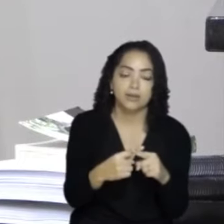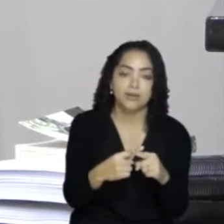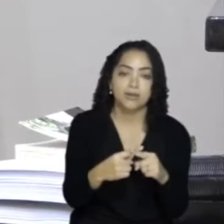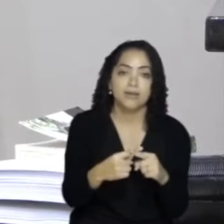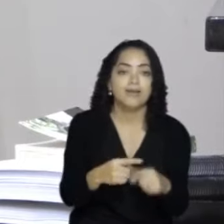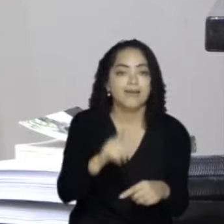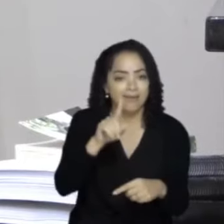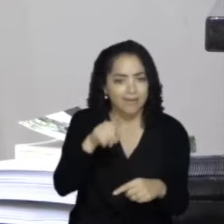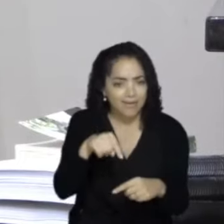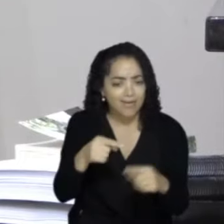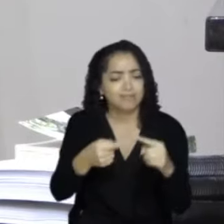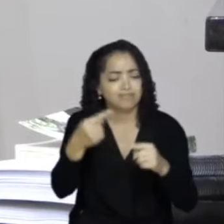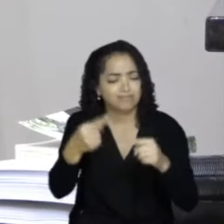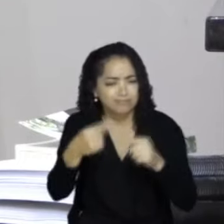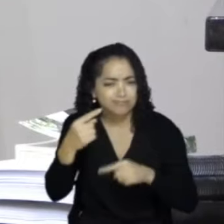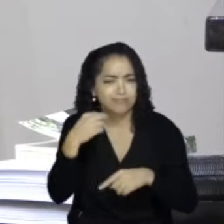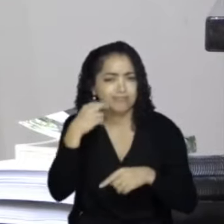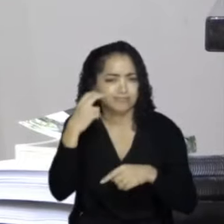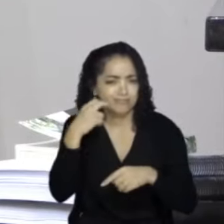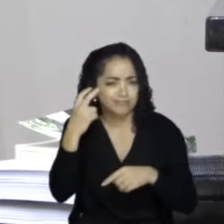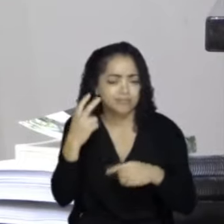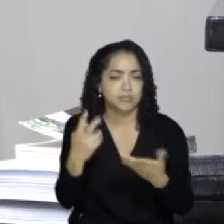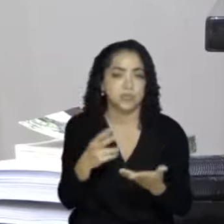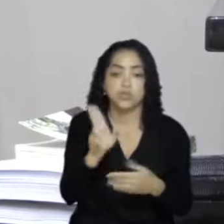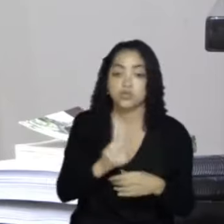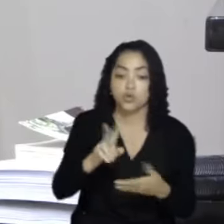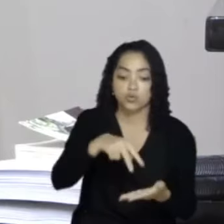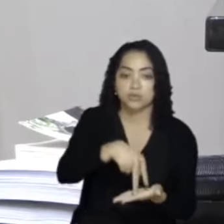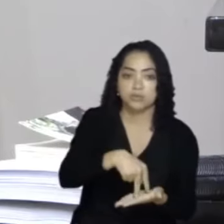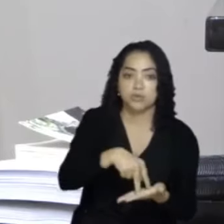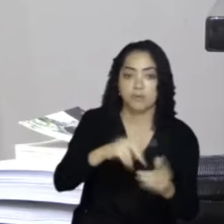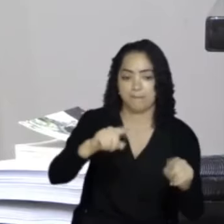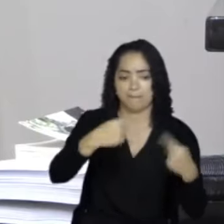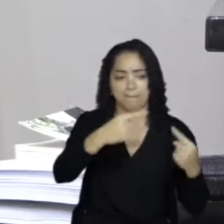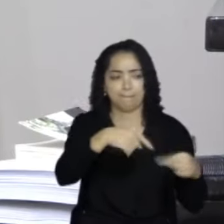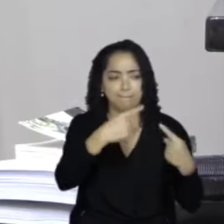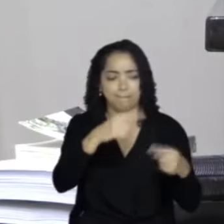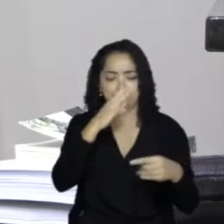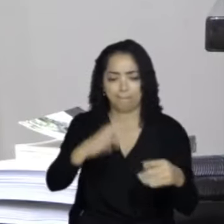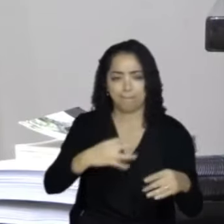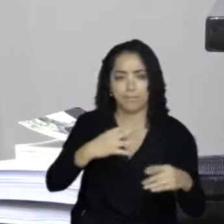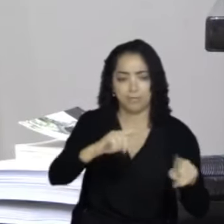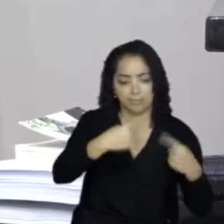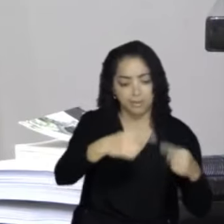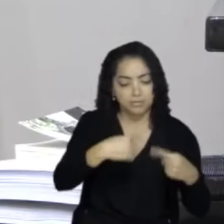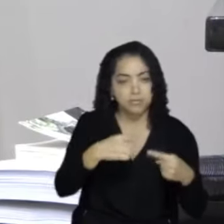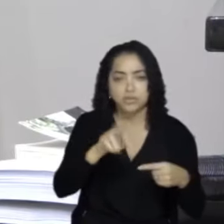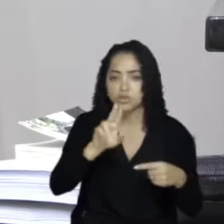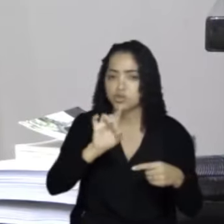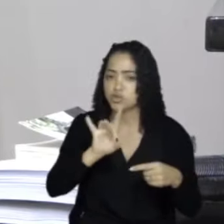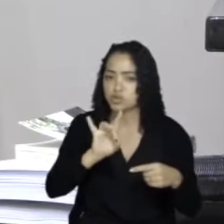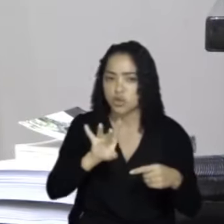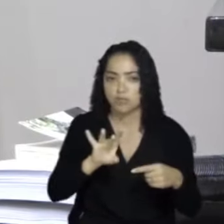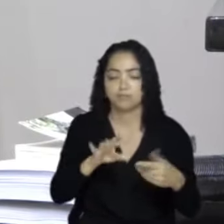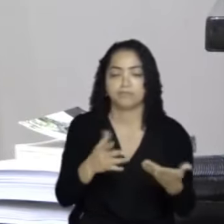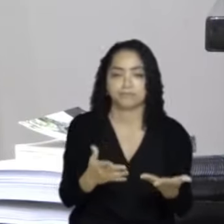uma bancada incoerente, vexatória, só usa essa tribuna para me atacar, para me criticar? É para isso que serve, isso sendo que eu sou mulher.